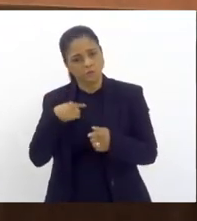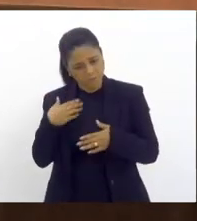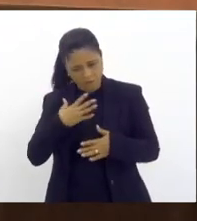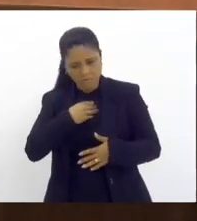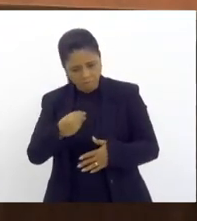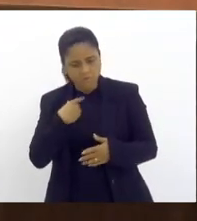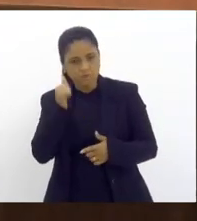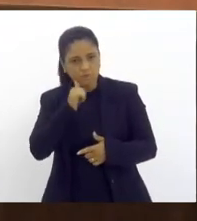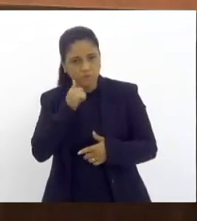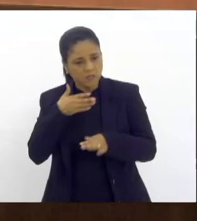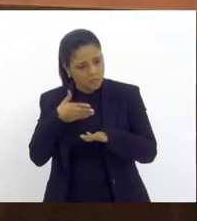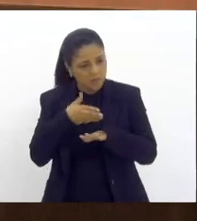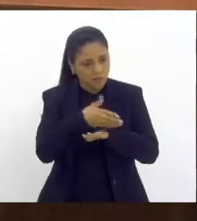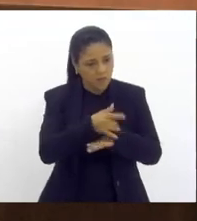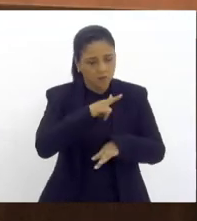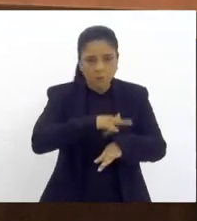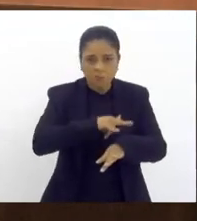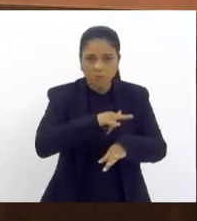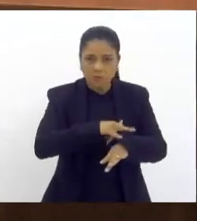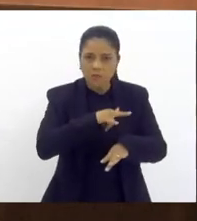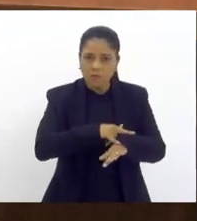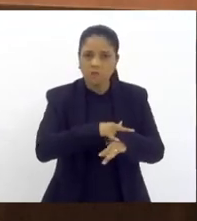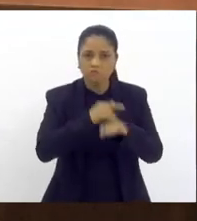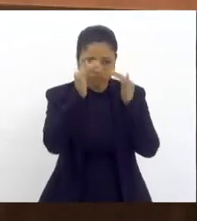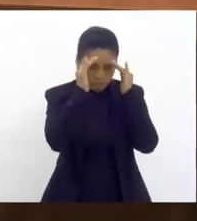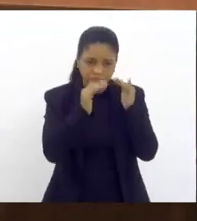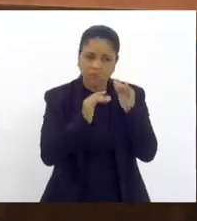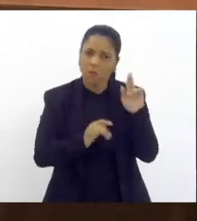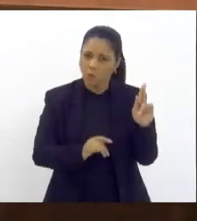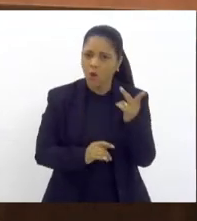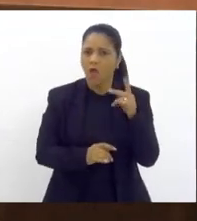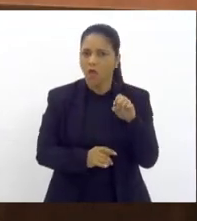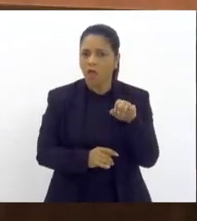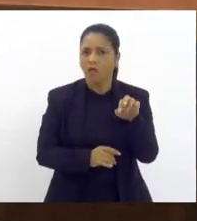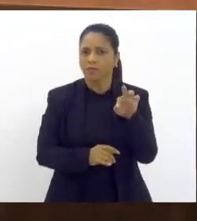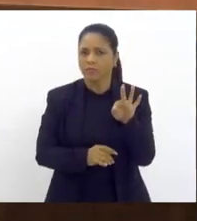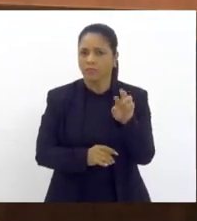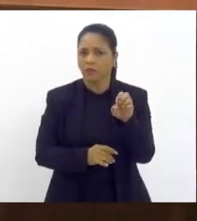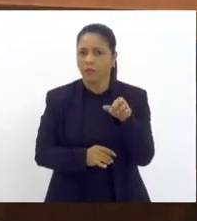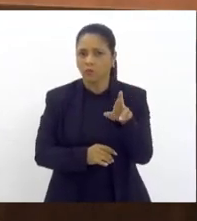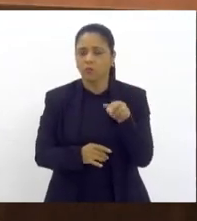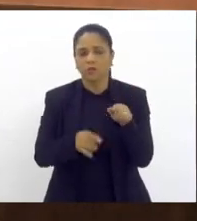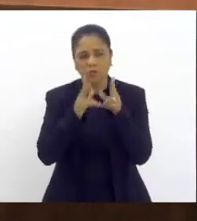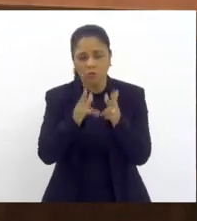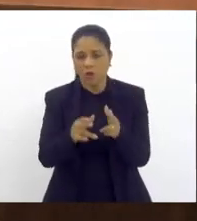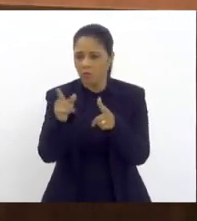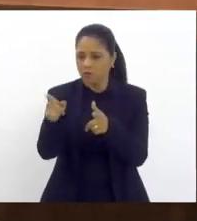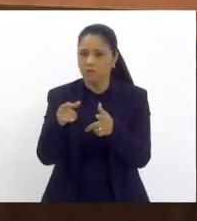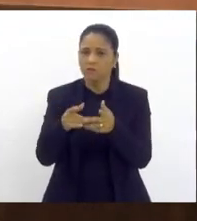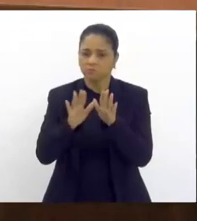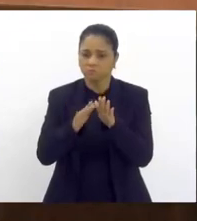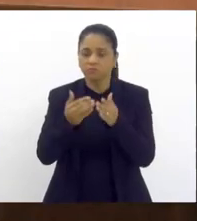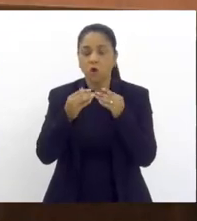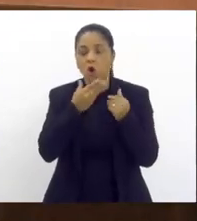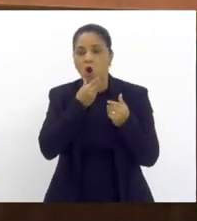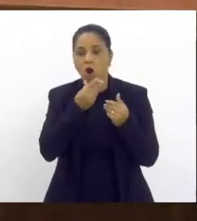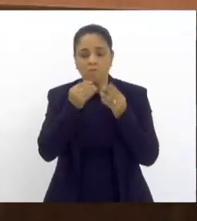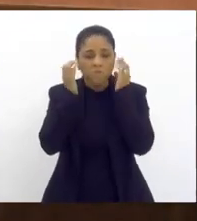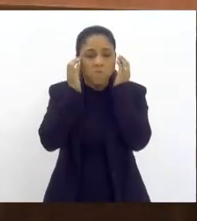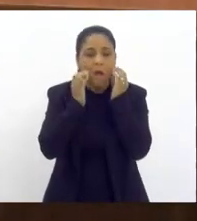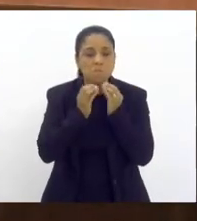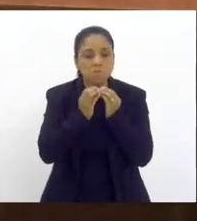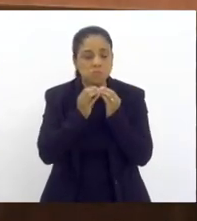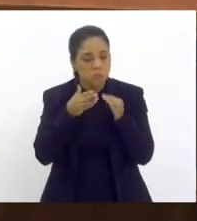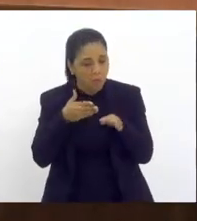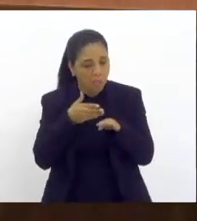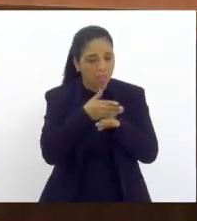hétero. E não simplesmente chegar lá um garoto, nem chegou aí que o Galhaço mostrou, o cara barbudo, aí entra